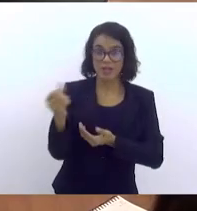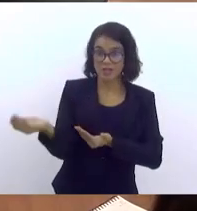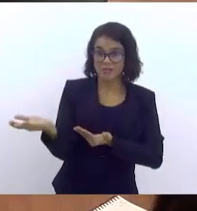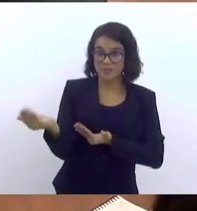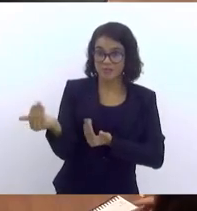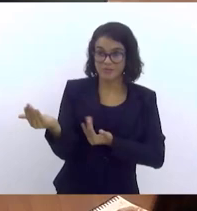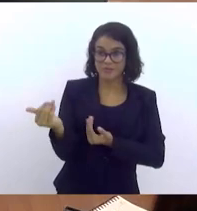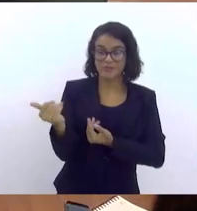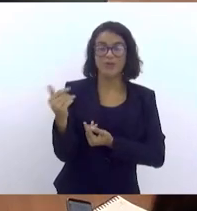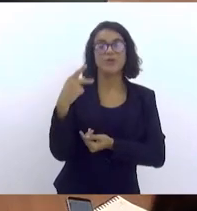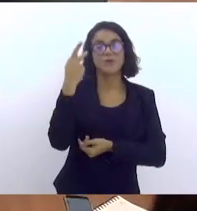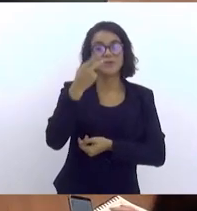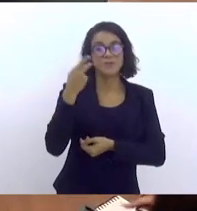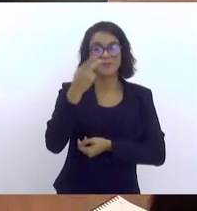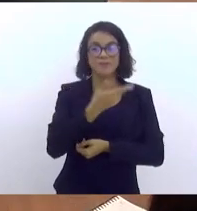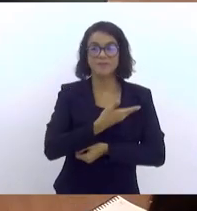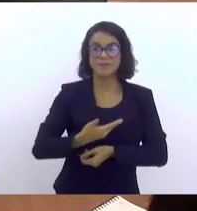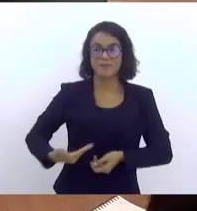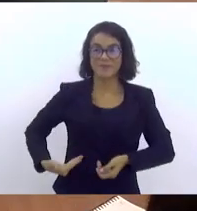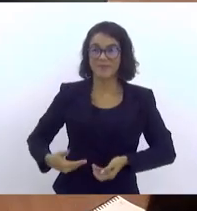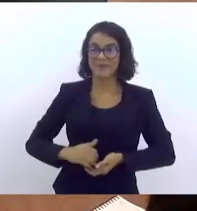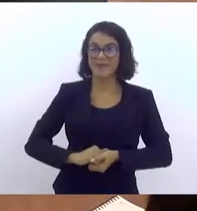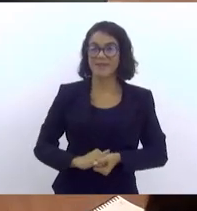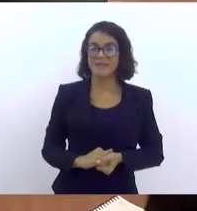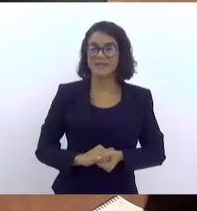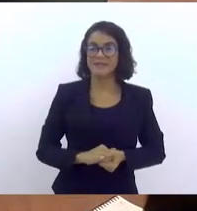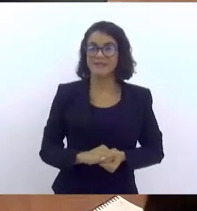Juventude e políticas públicas